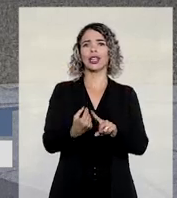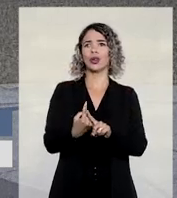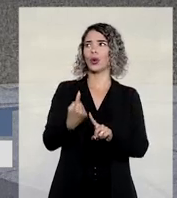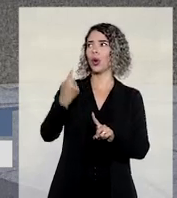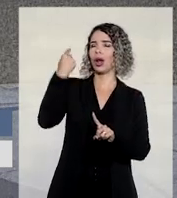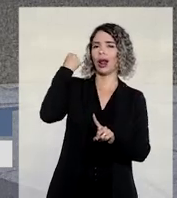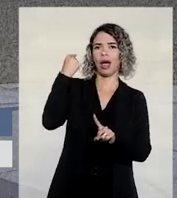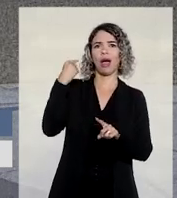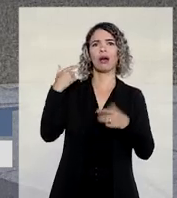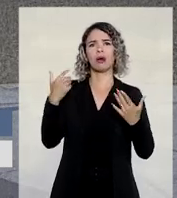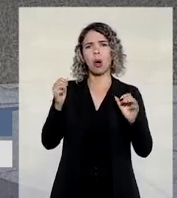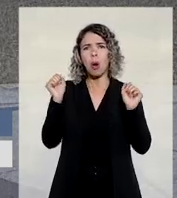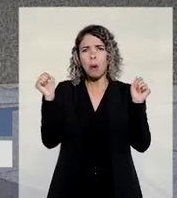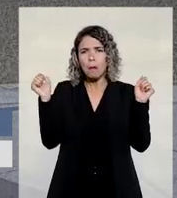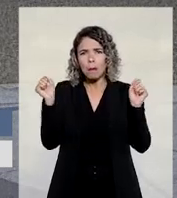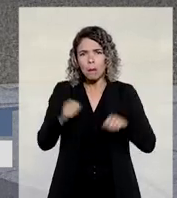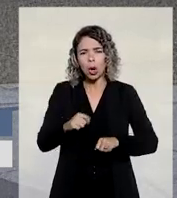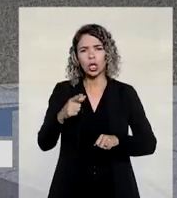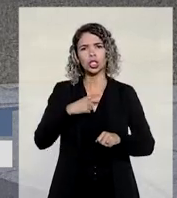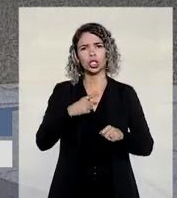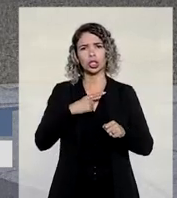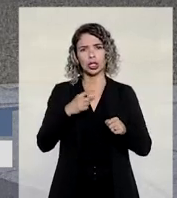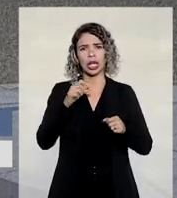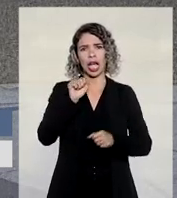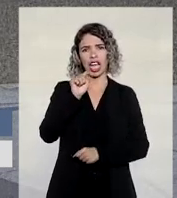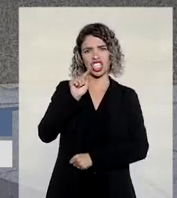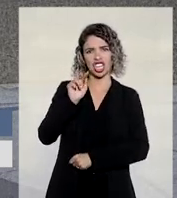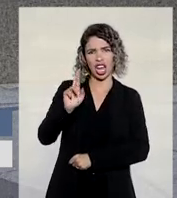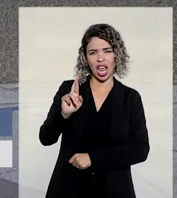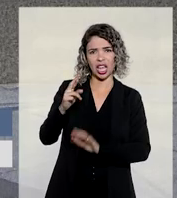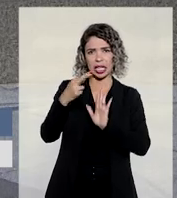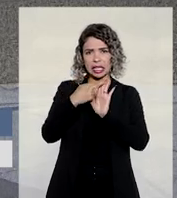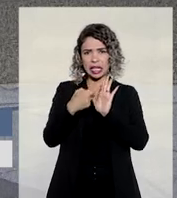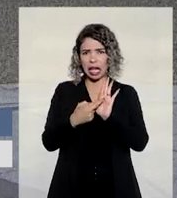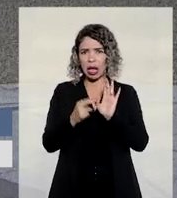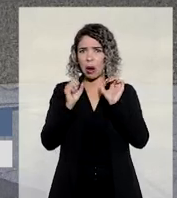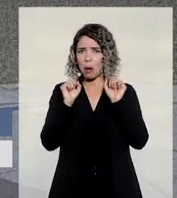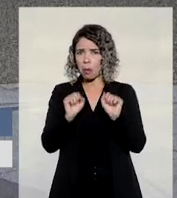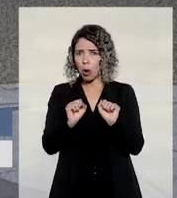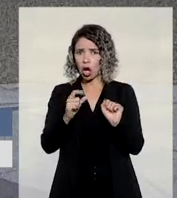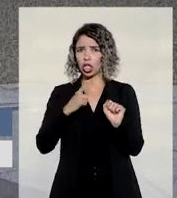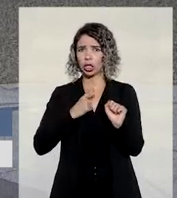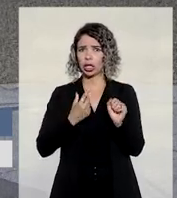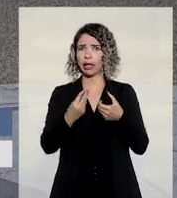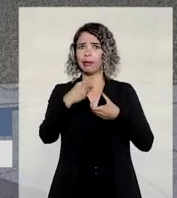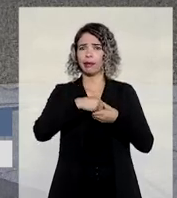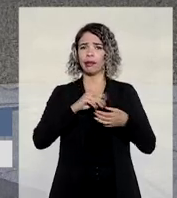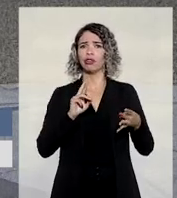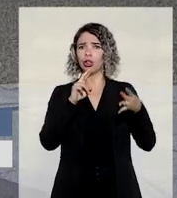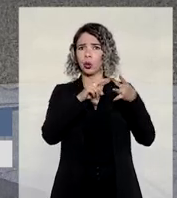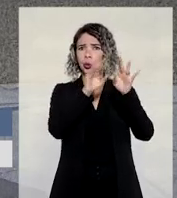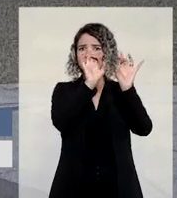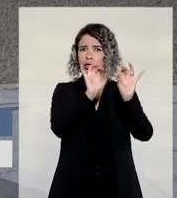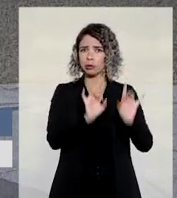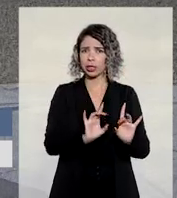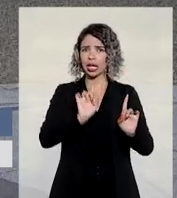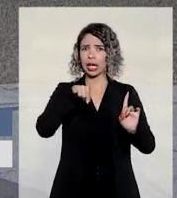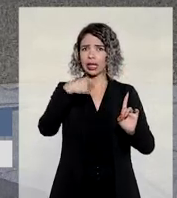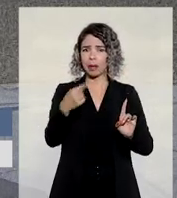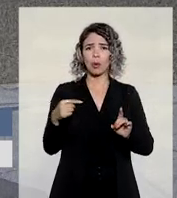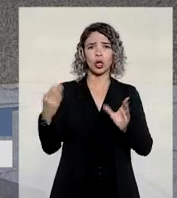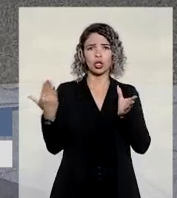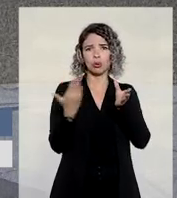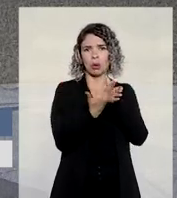a interposição do chamado agravo regimental. É possível a interposição de agravo regimental em recurso especial após